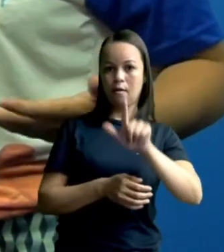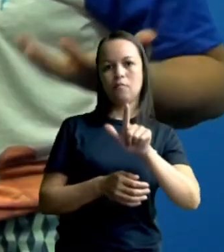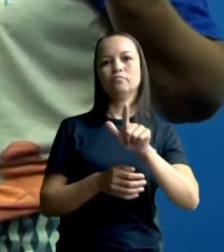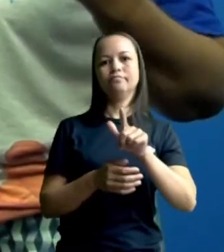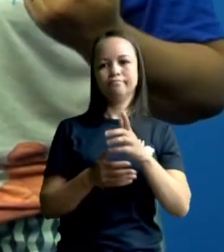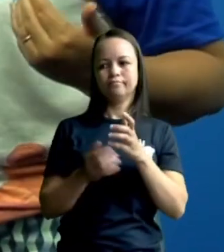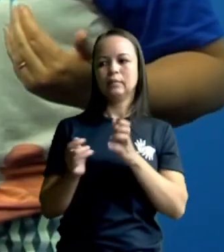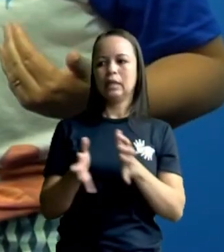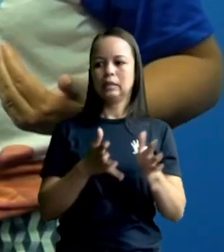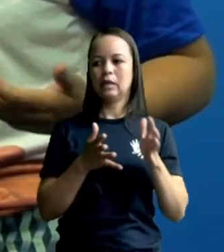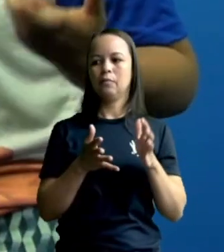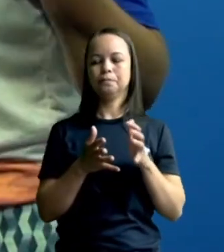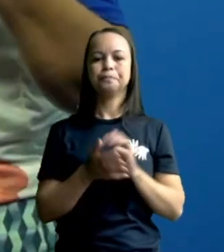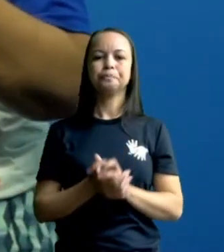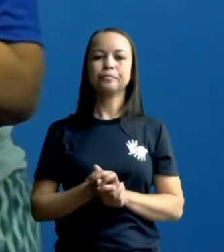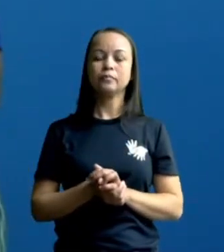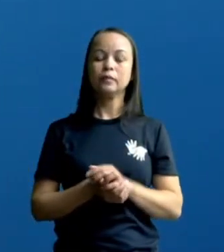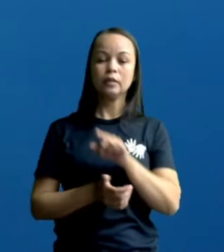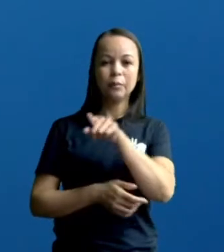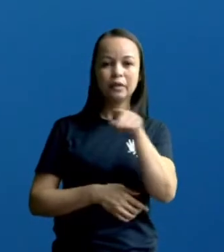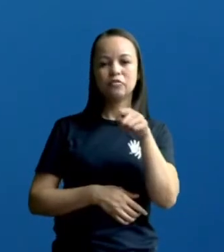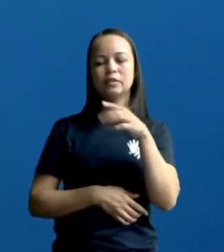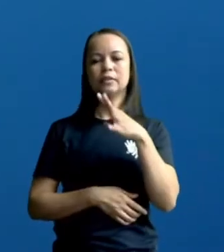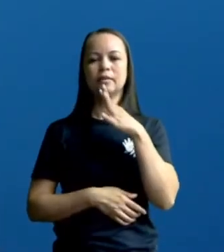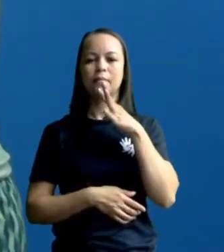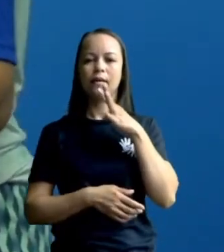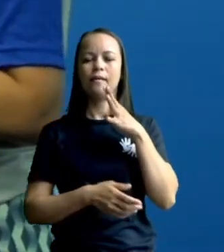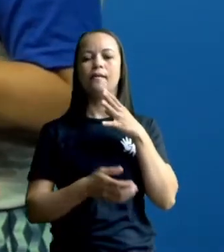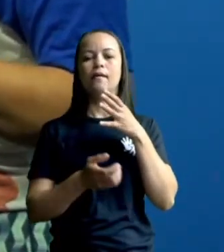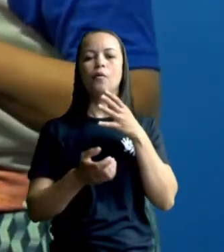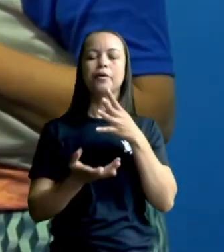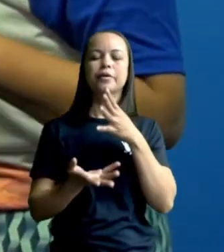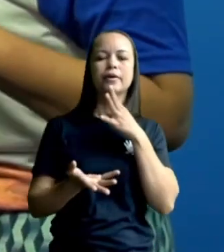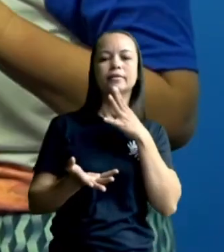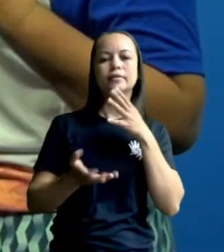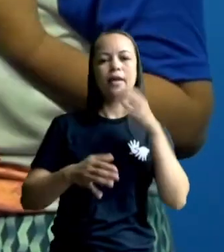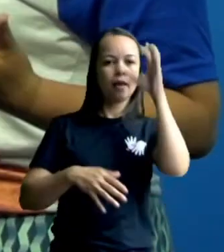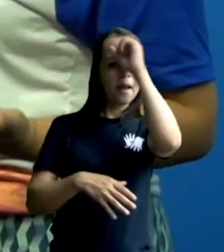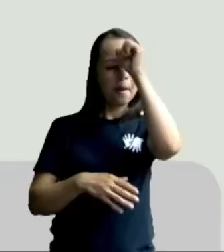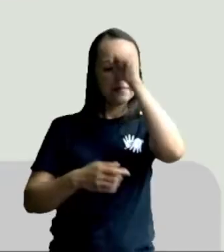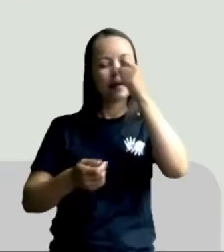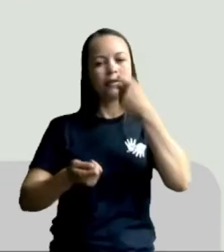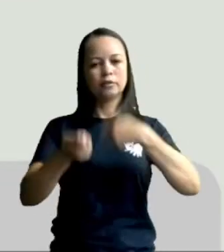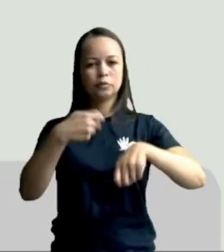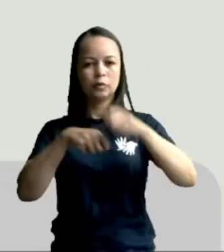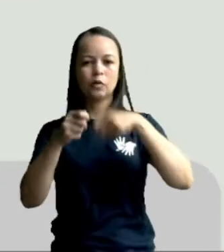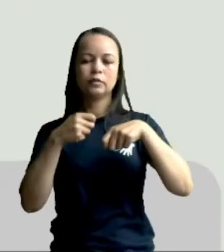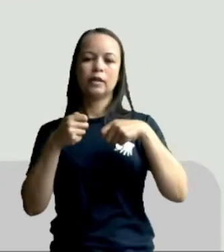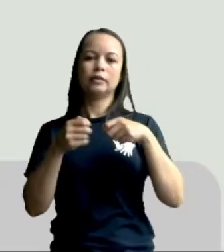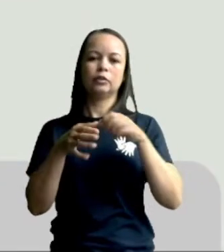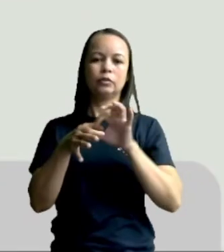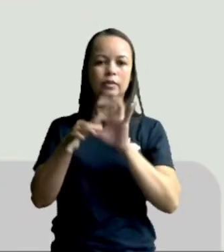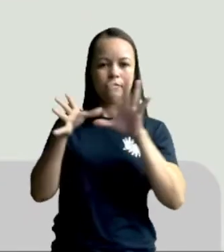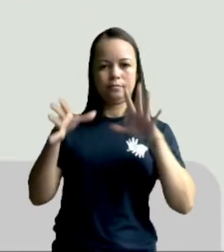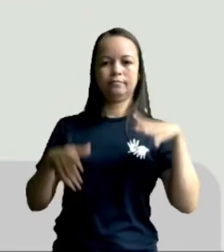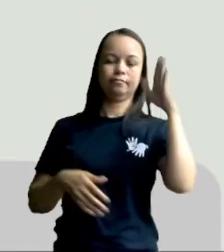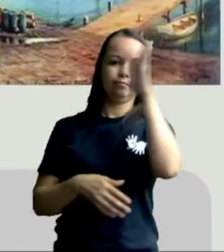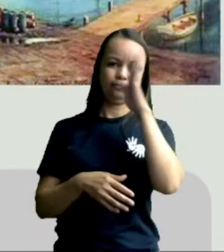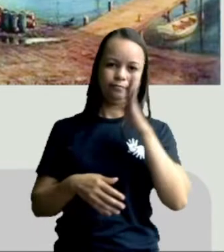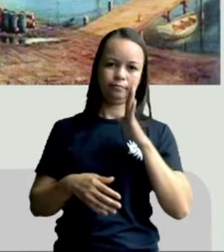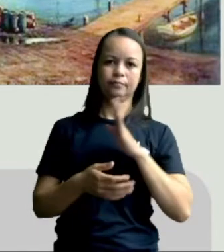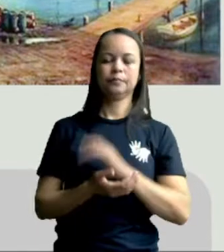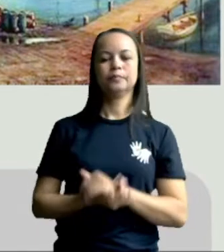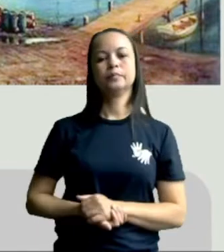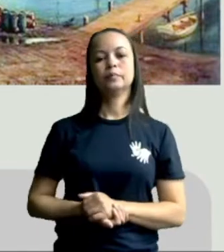para você aprender sobre essa questão da economia, certo? Dentro desse processo de independência do Brasil, né?